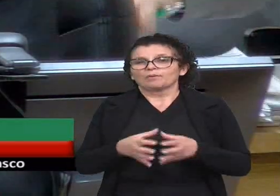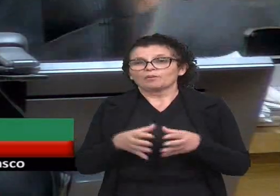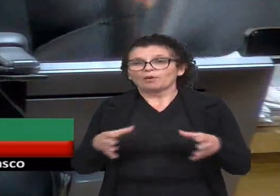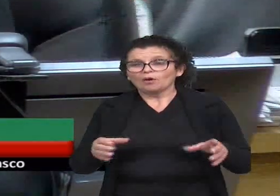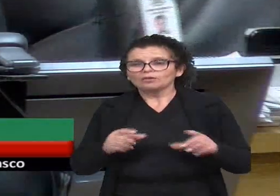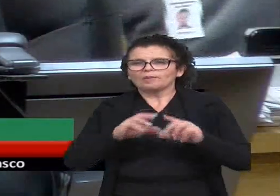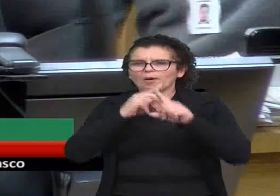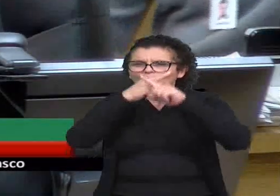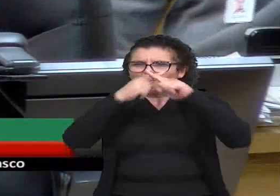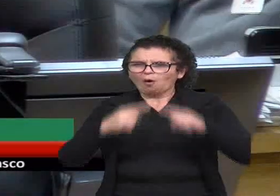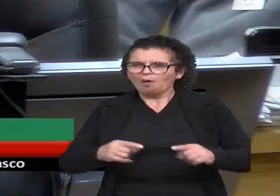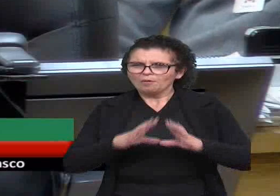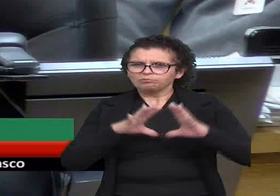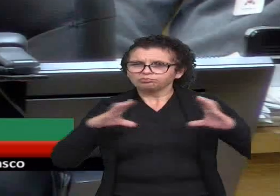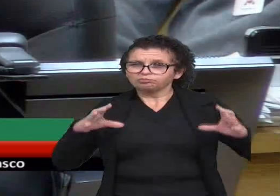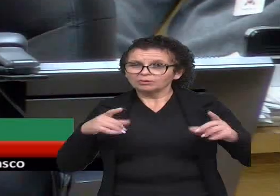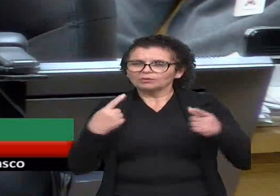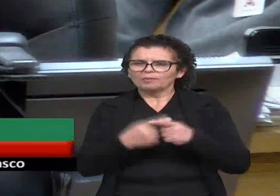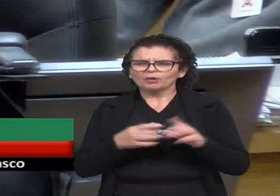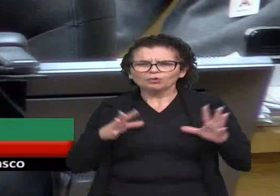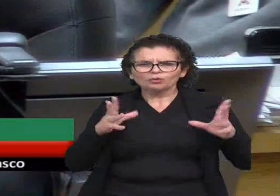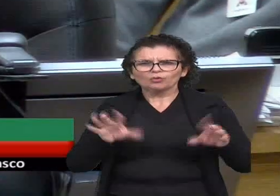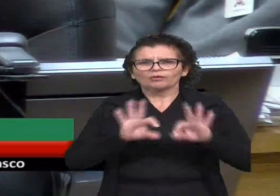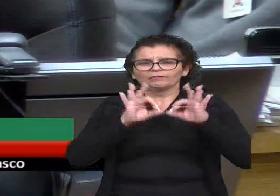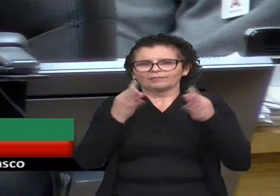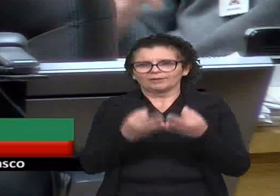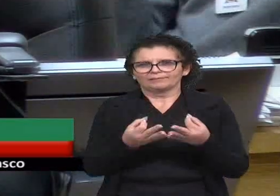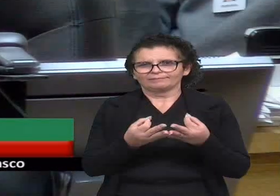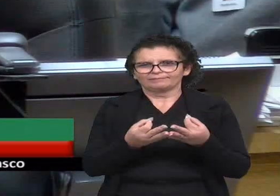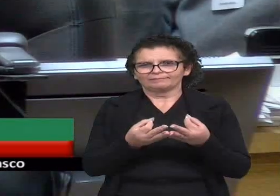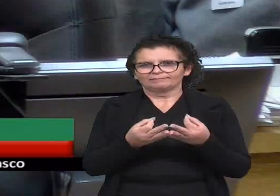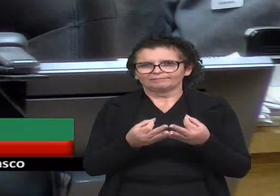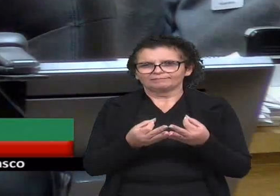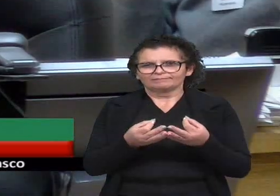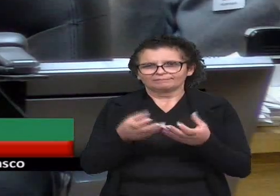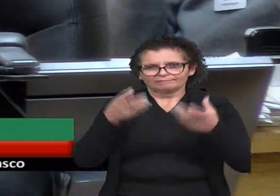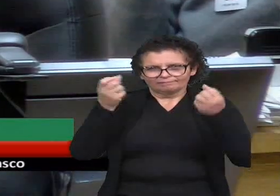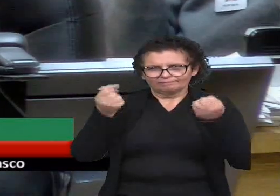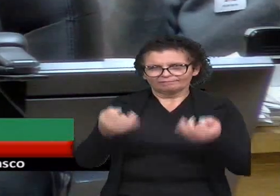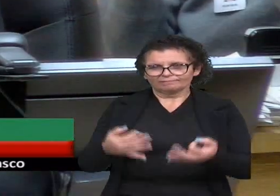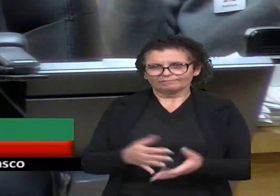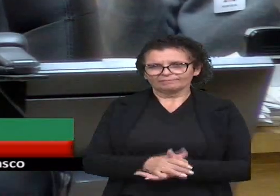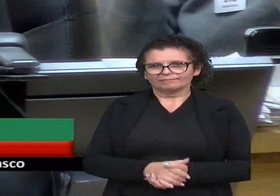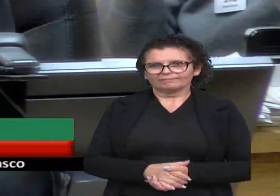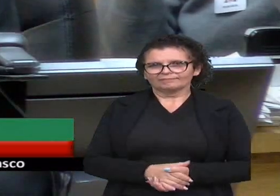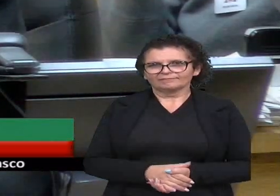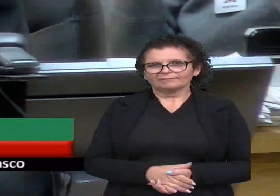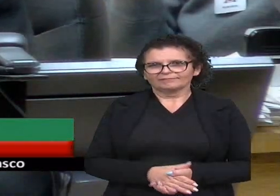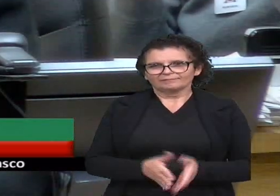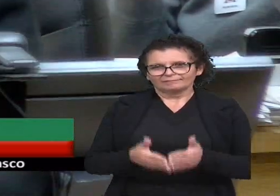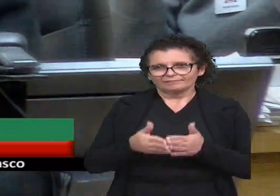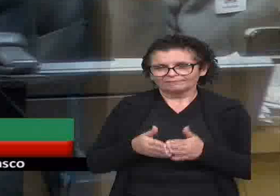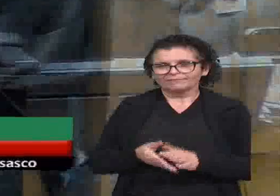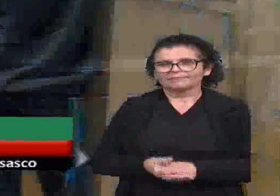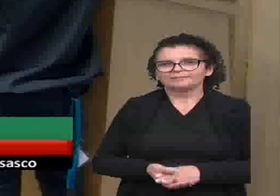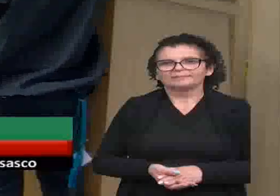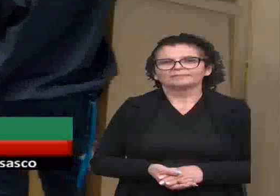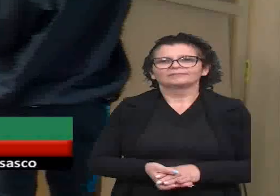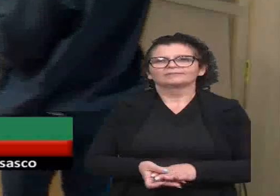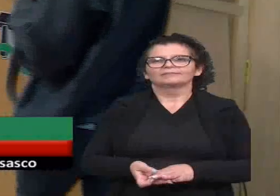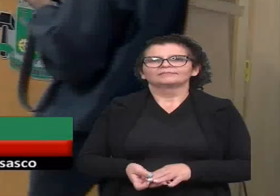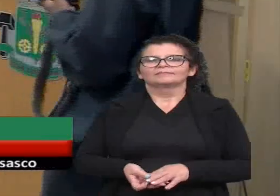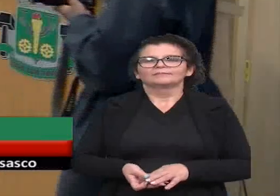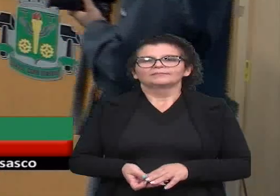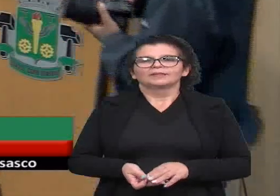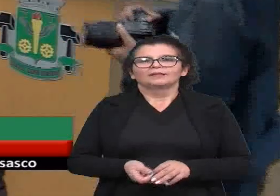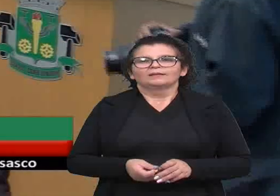copas também. Então, parabéns a toda a família IDM. Quer falar alguma coisa, nobre vereador? Eu ia pedir uma parte, Vossa Excelência. Pode ser, presidente. Bora. Né?